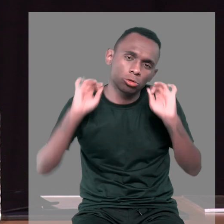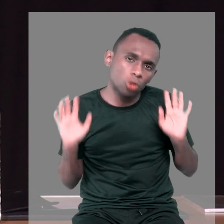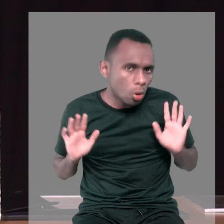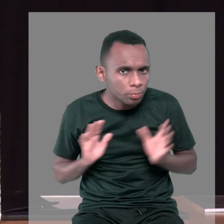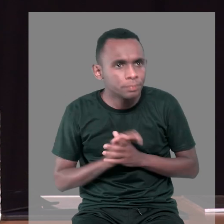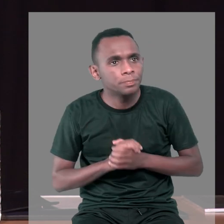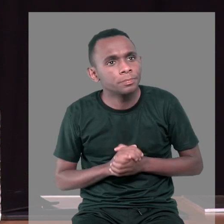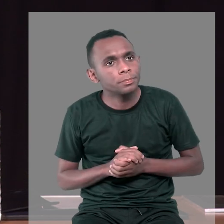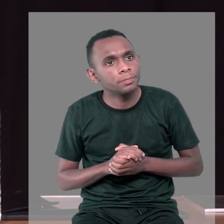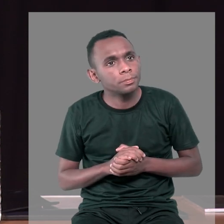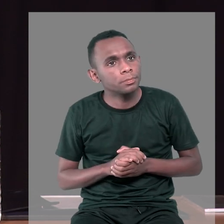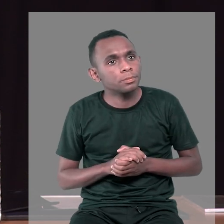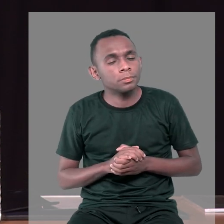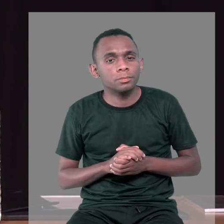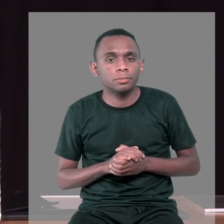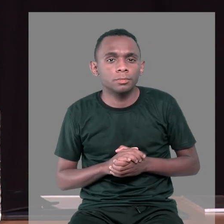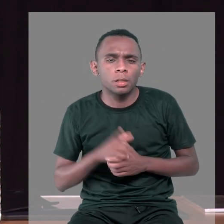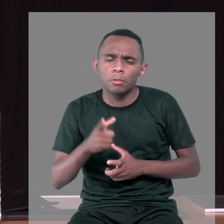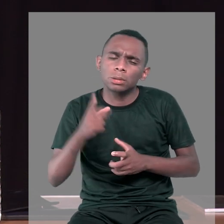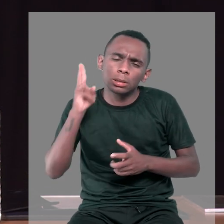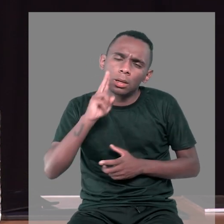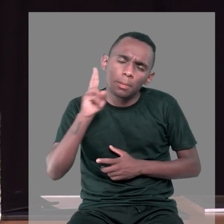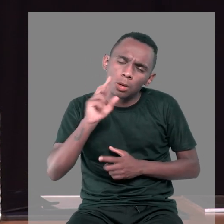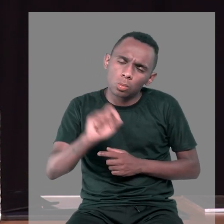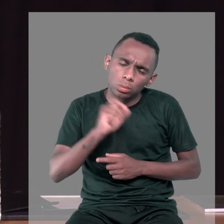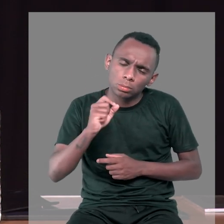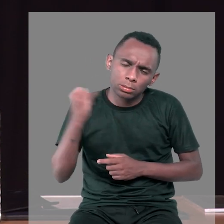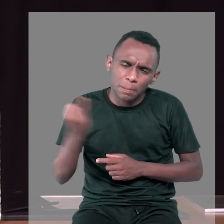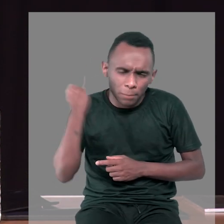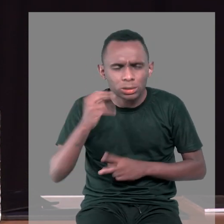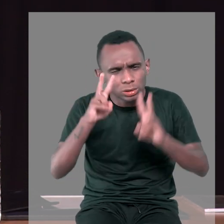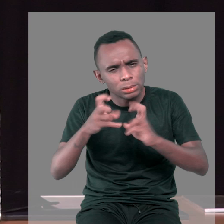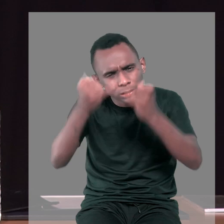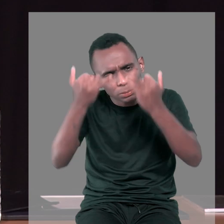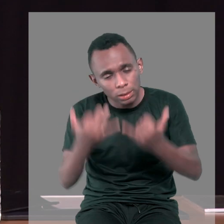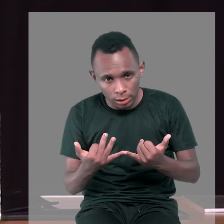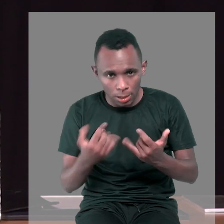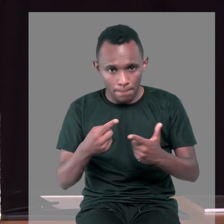porque em momento algum a arte vai encontrar no Eichmann,